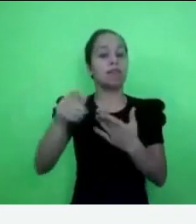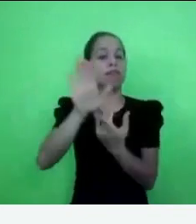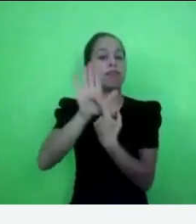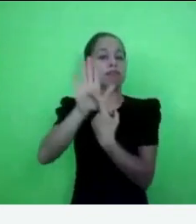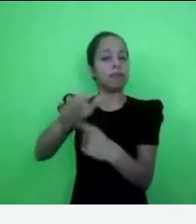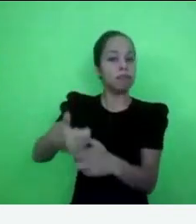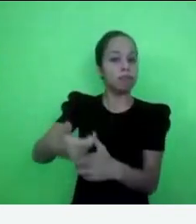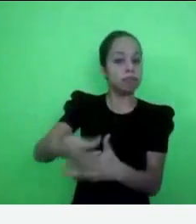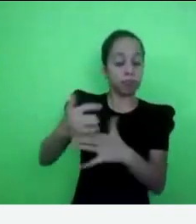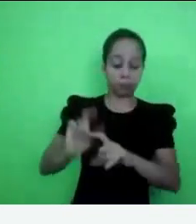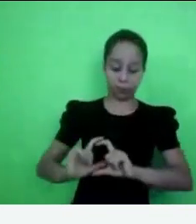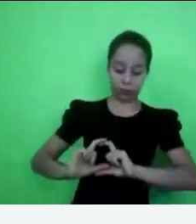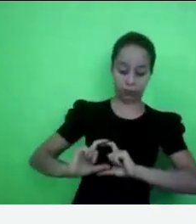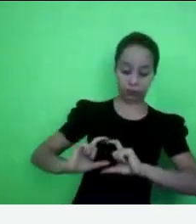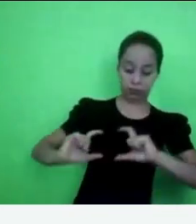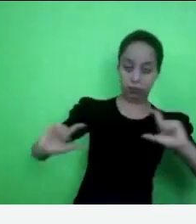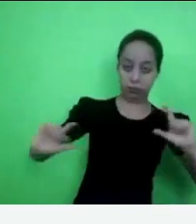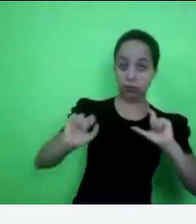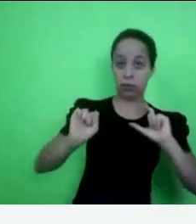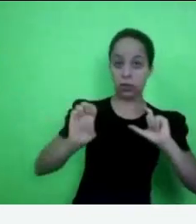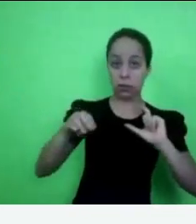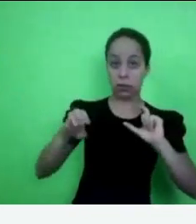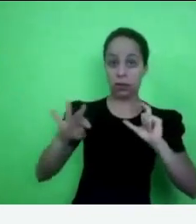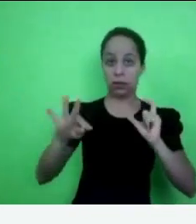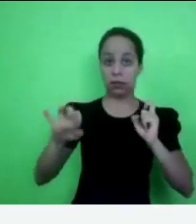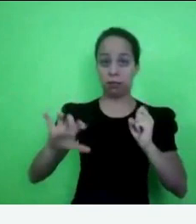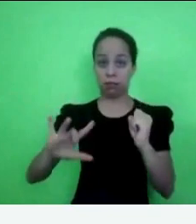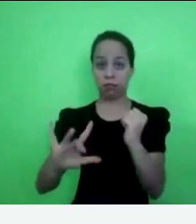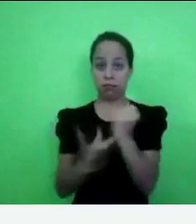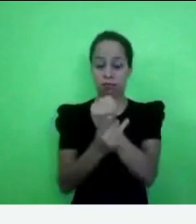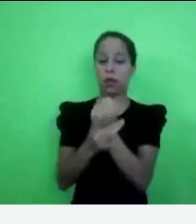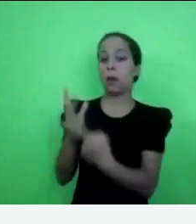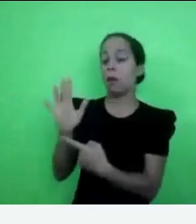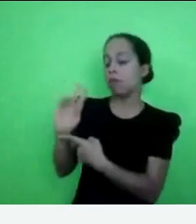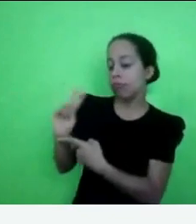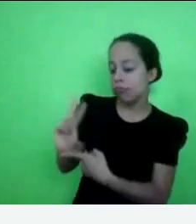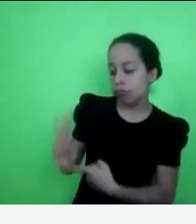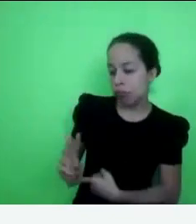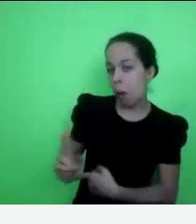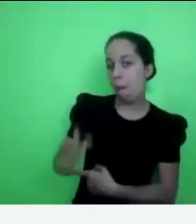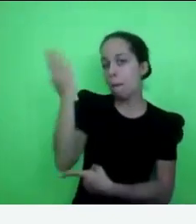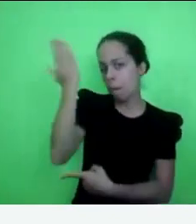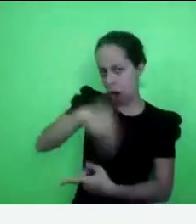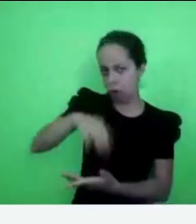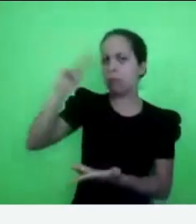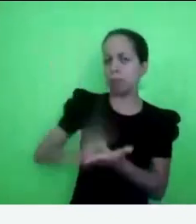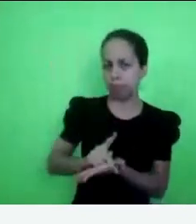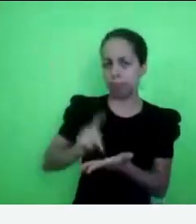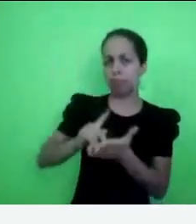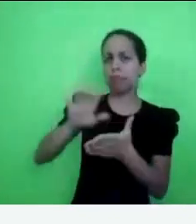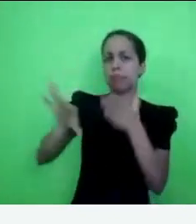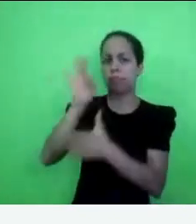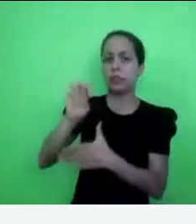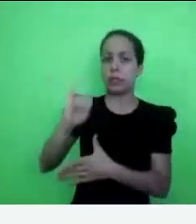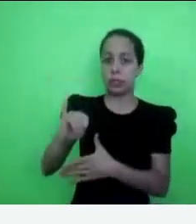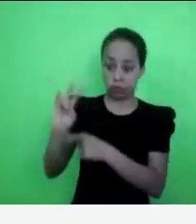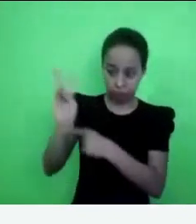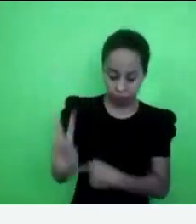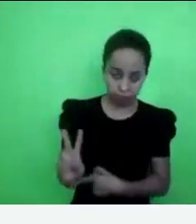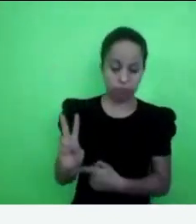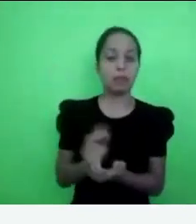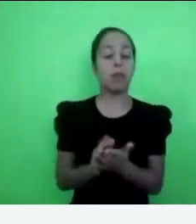será apresentada a semente para que seja utilizada em futuras conferências, em caso de auditoria.